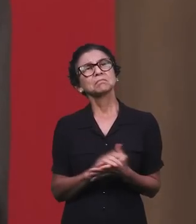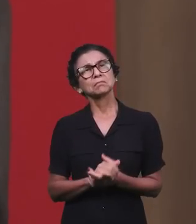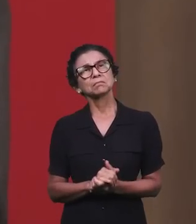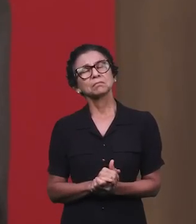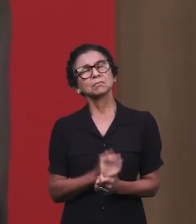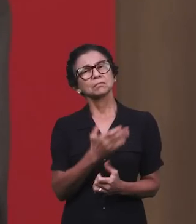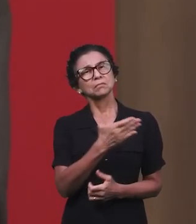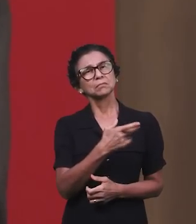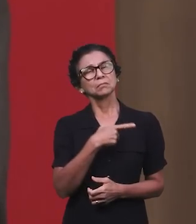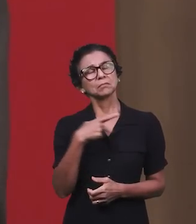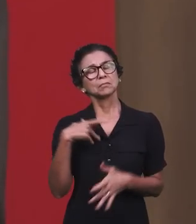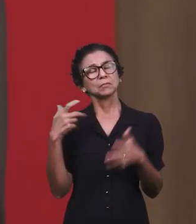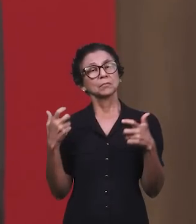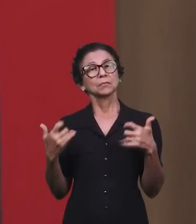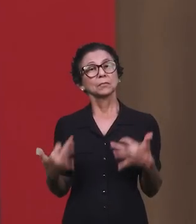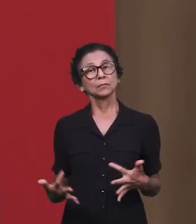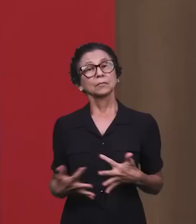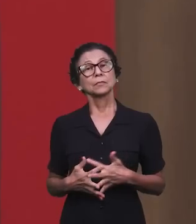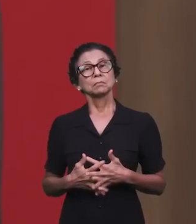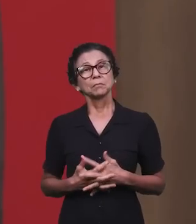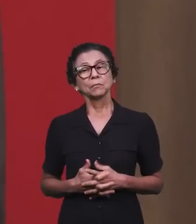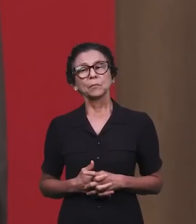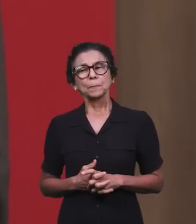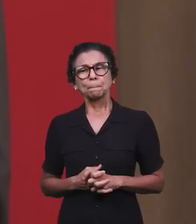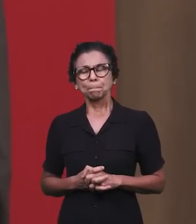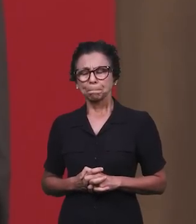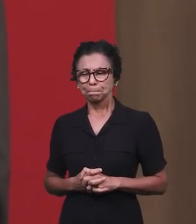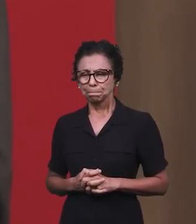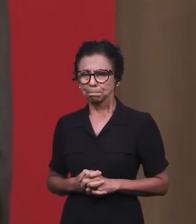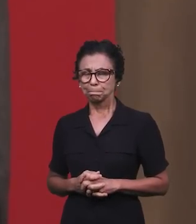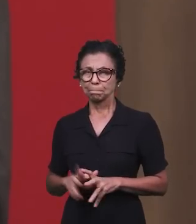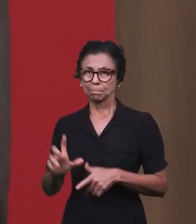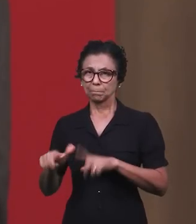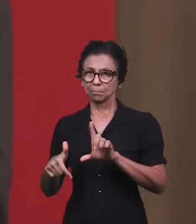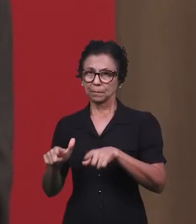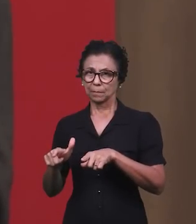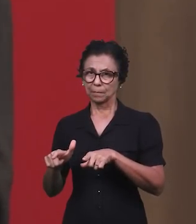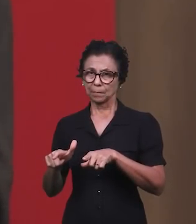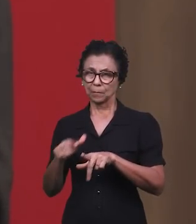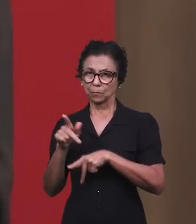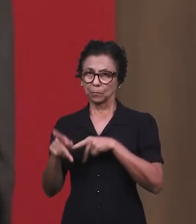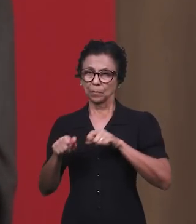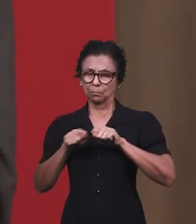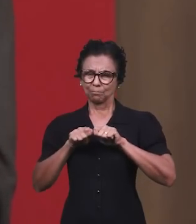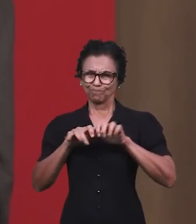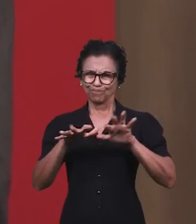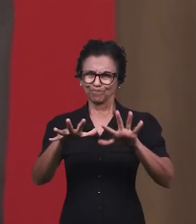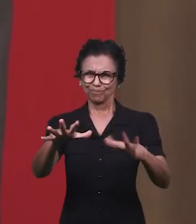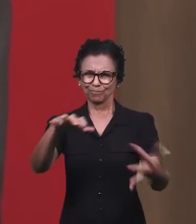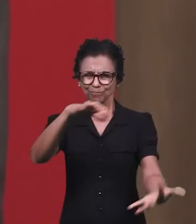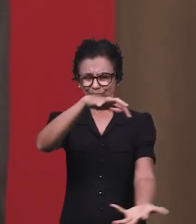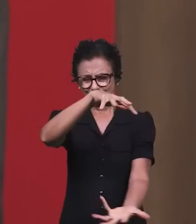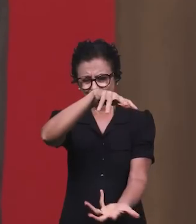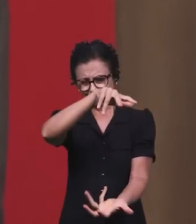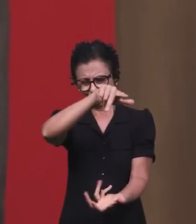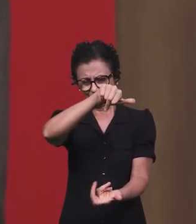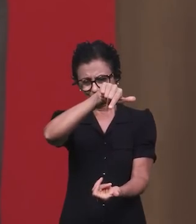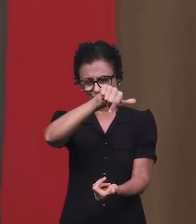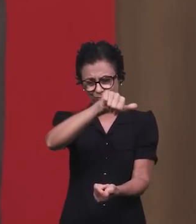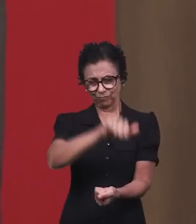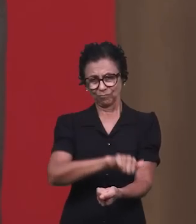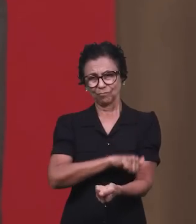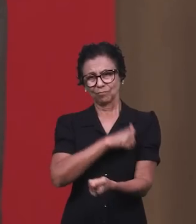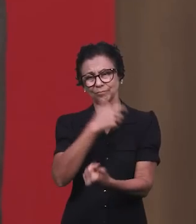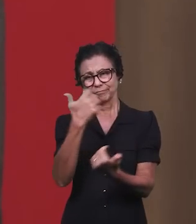pelo pastor Serlon. A terra de Israel estava espalhado pelo mundo, a terra sendo passada às mãos de